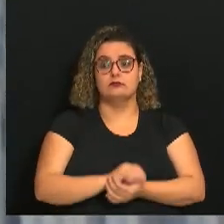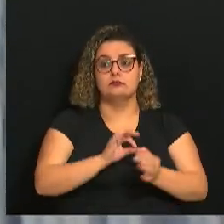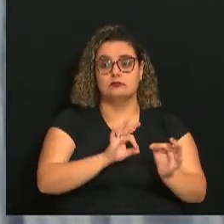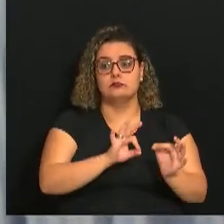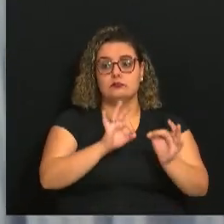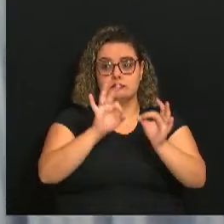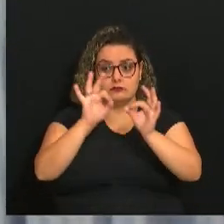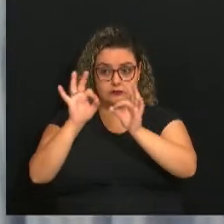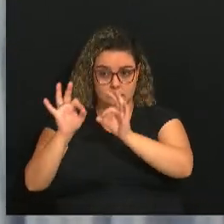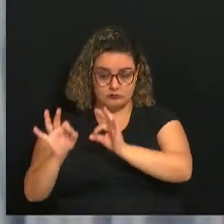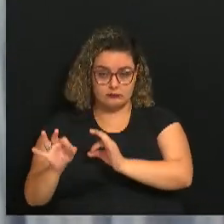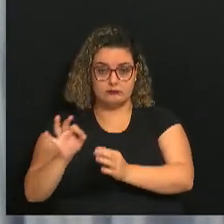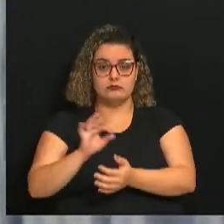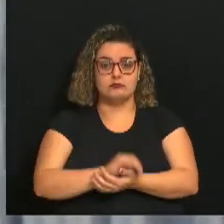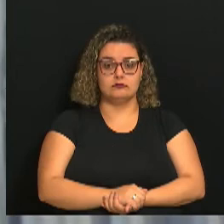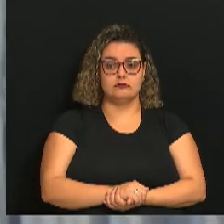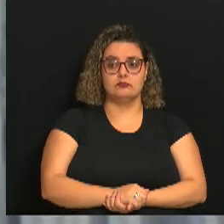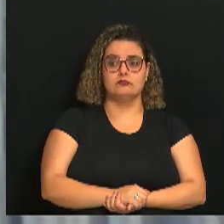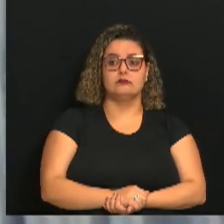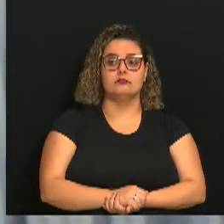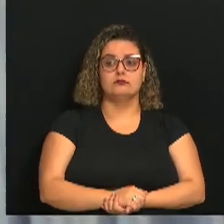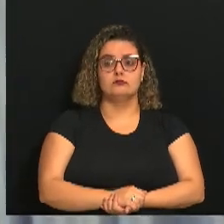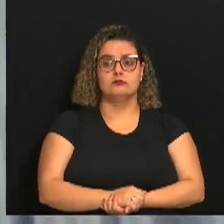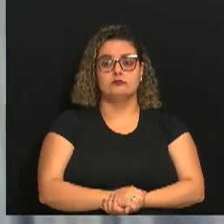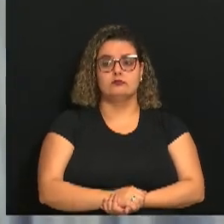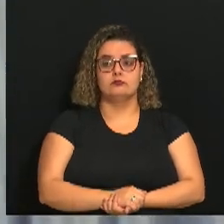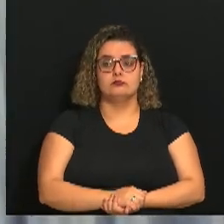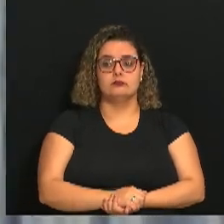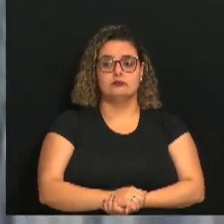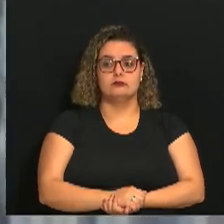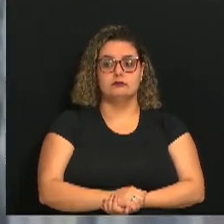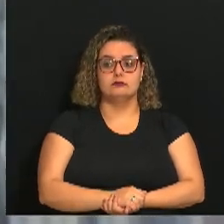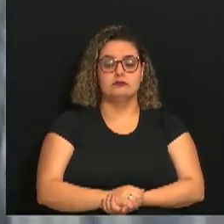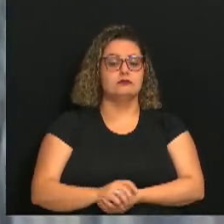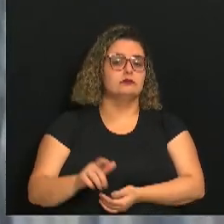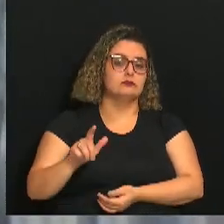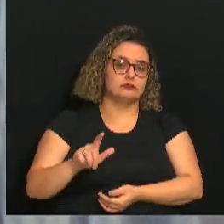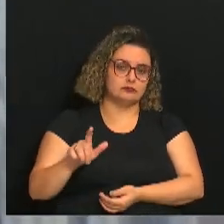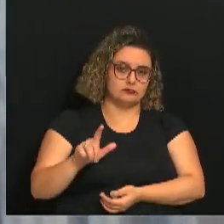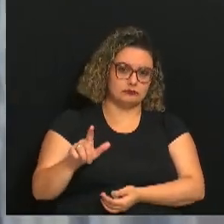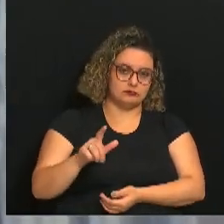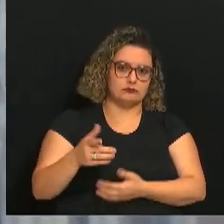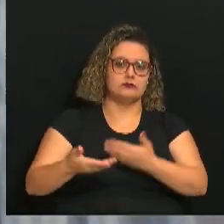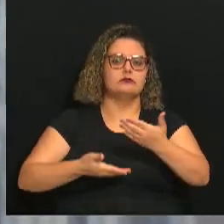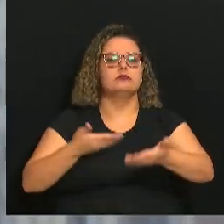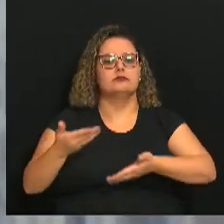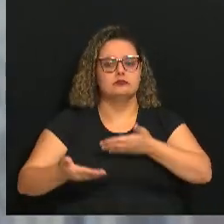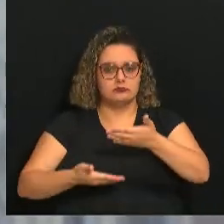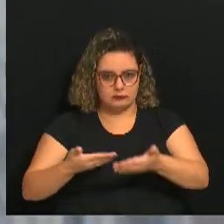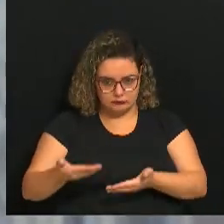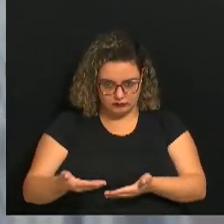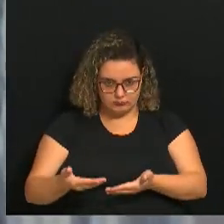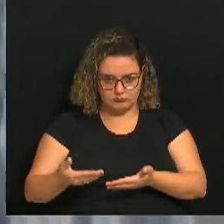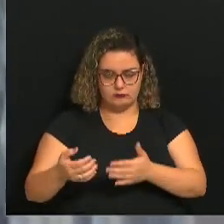acompanhando, né, levando em conta, evidentemente, o serviço prestado